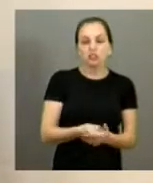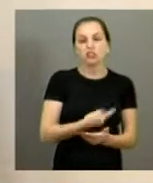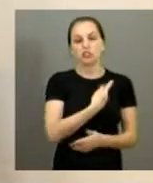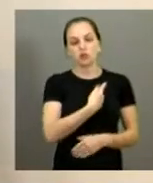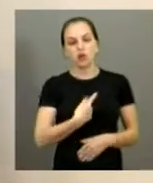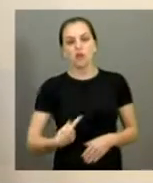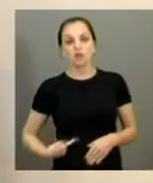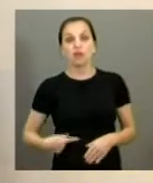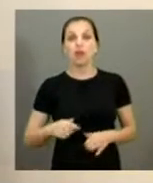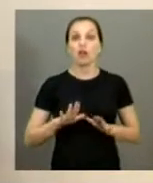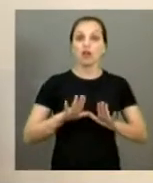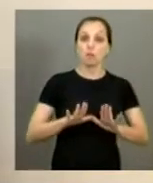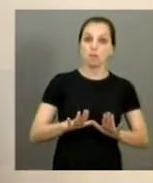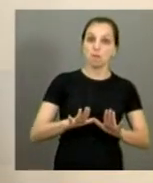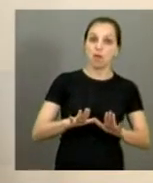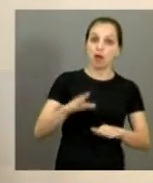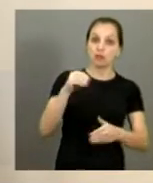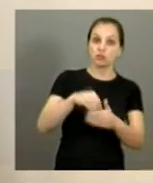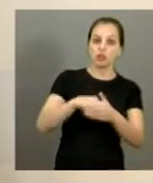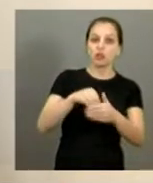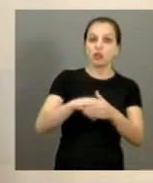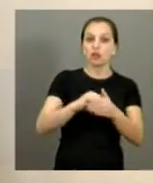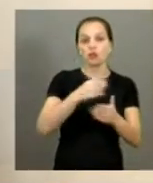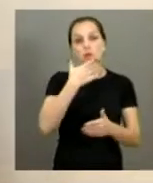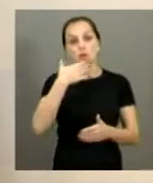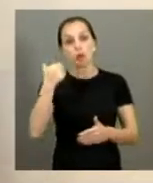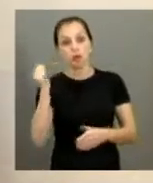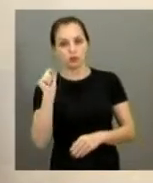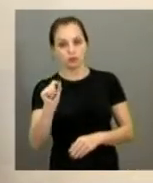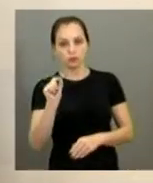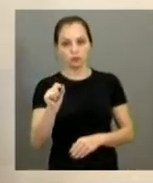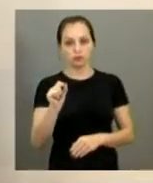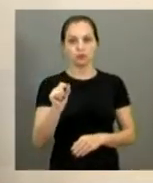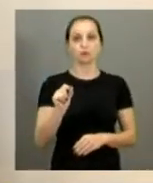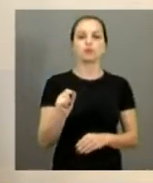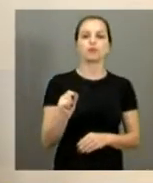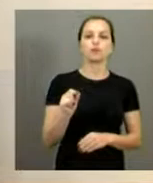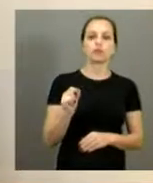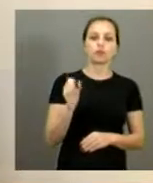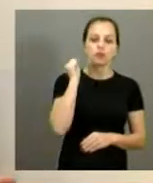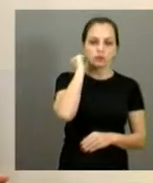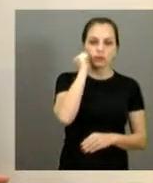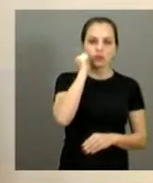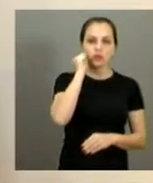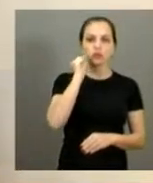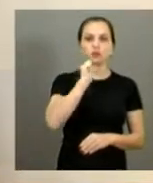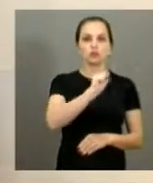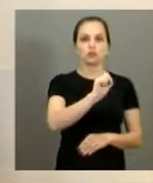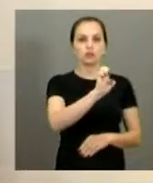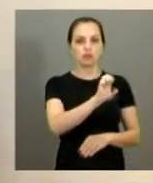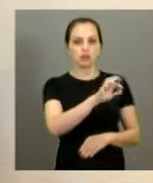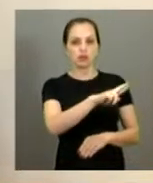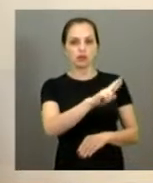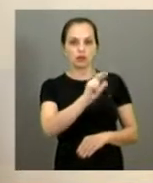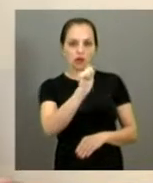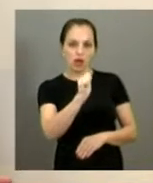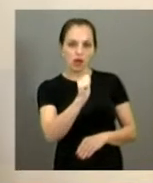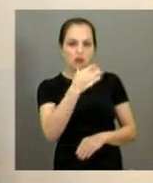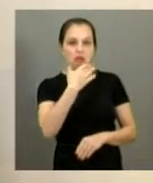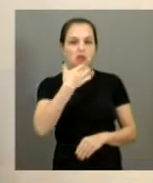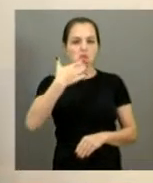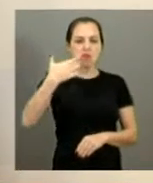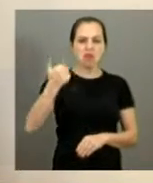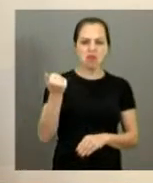mas realmente é o candidato com melhor potencial para isso o senador josé serra acredito que vai ser um dos melhores